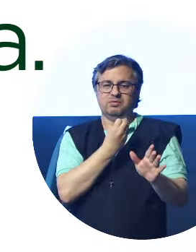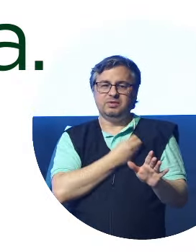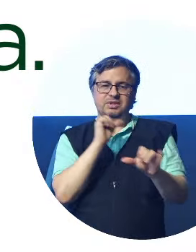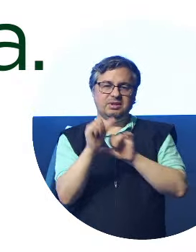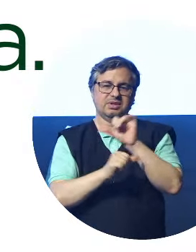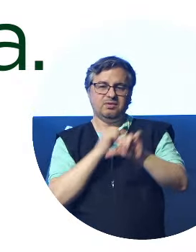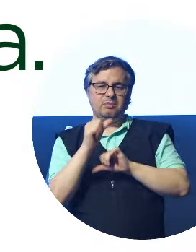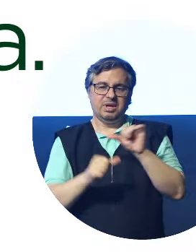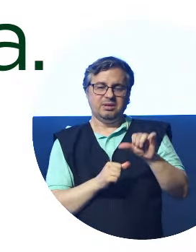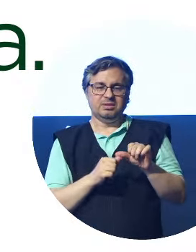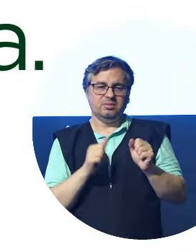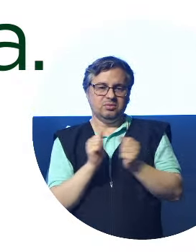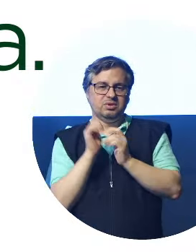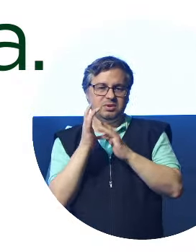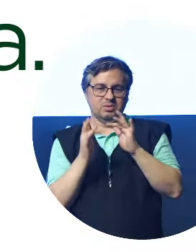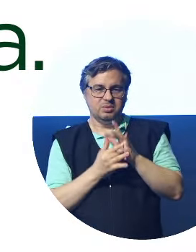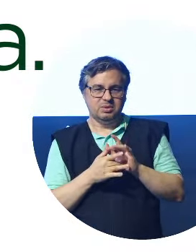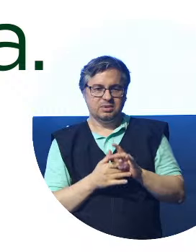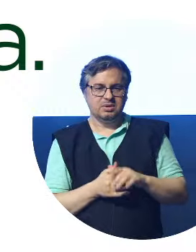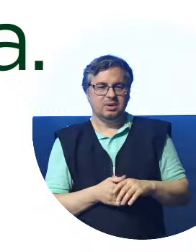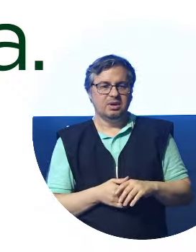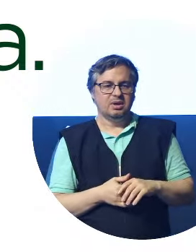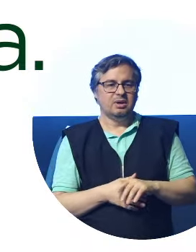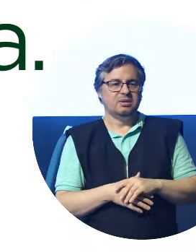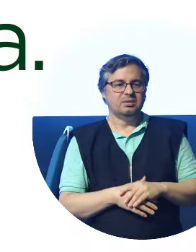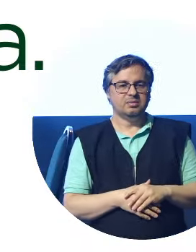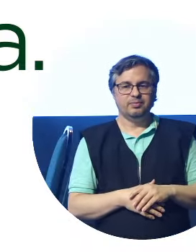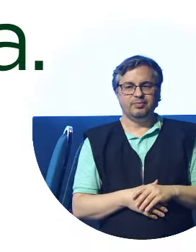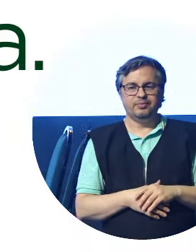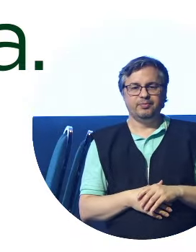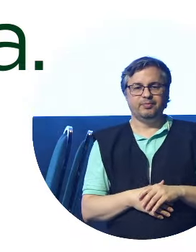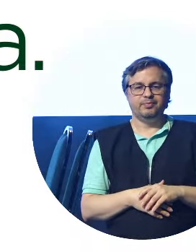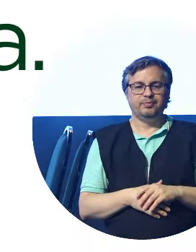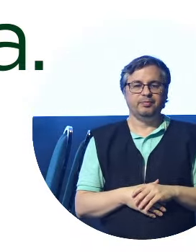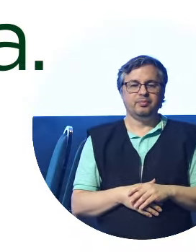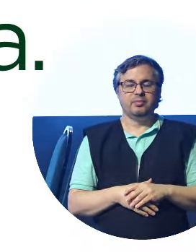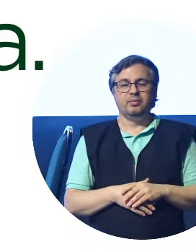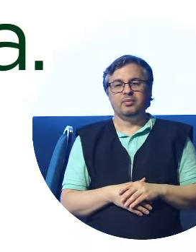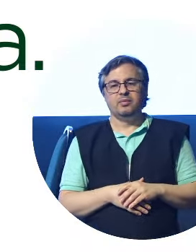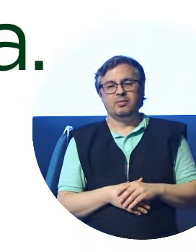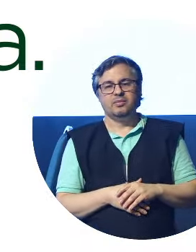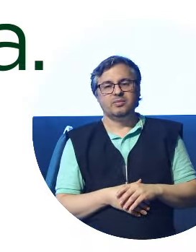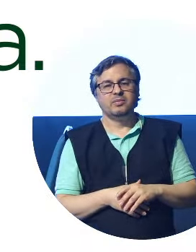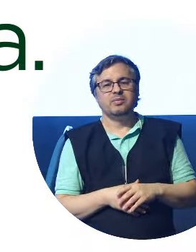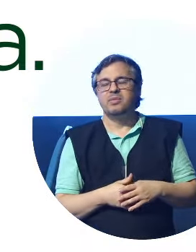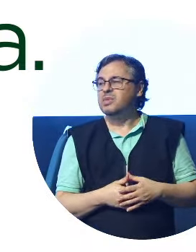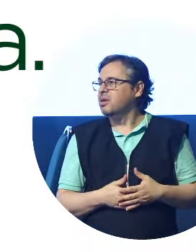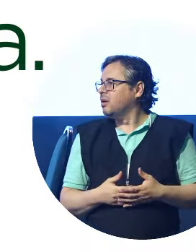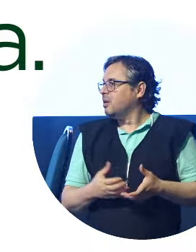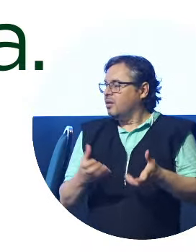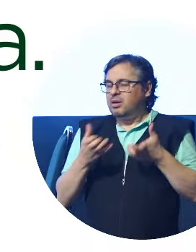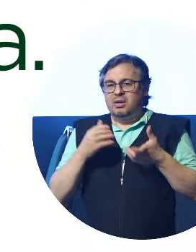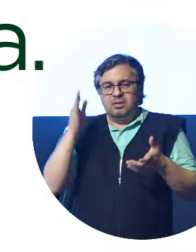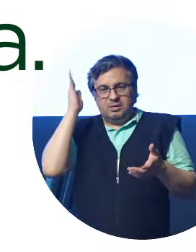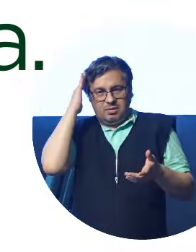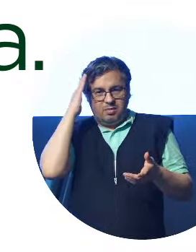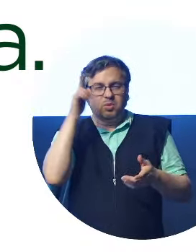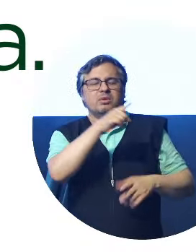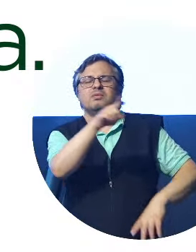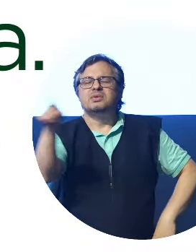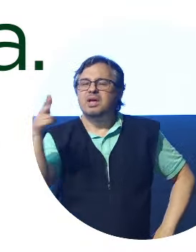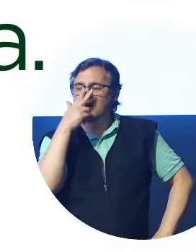nova vida em Cristo Jesus. Aleluia. Eu queria saber o que esse auditório diz diante desse